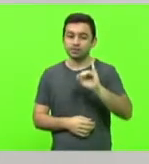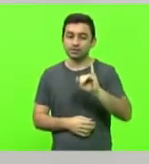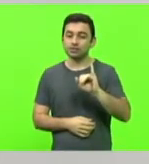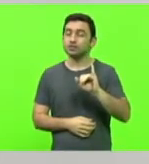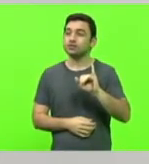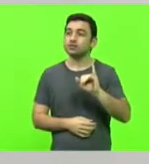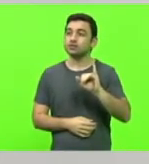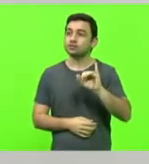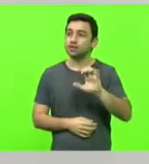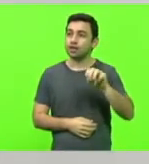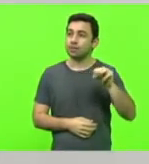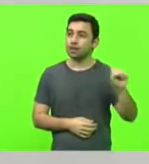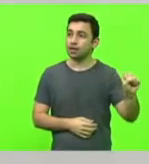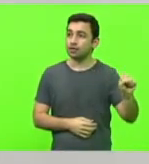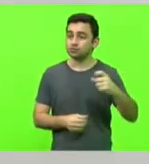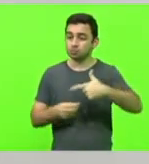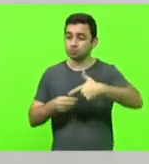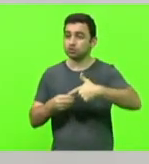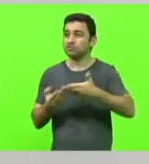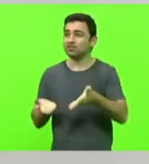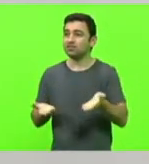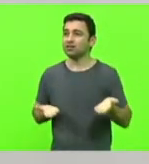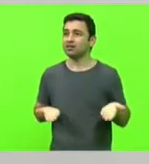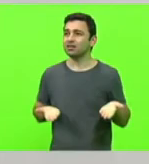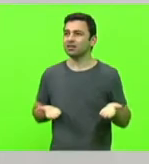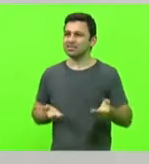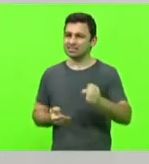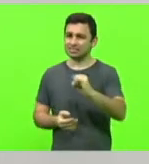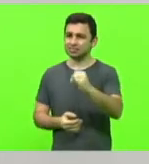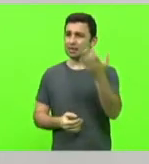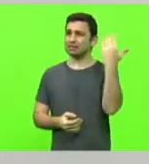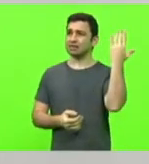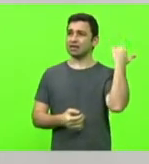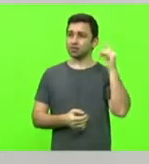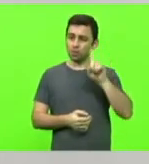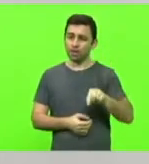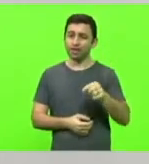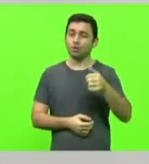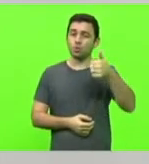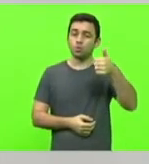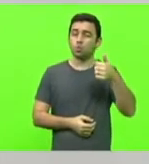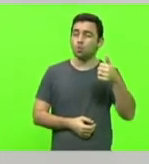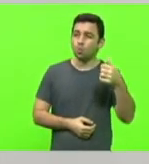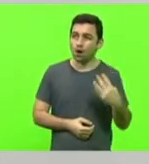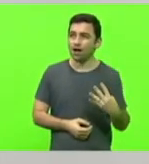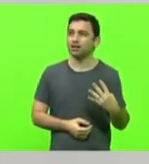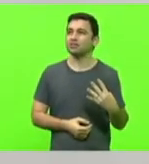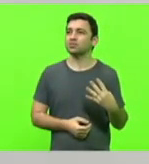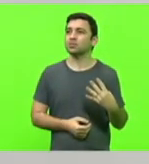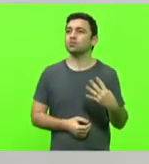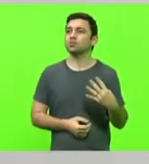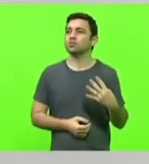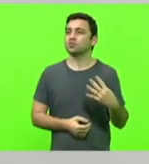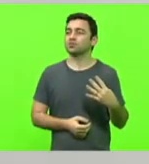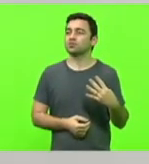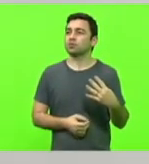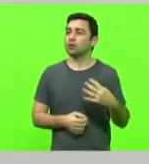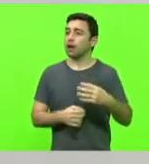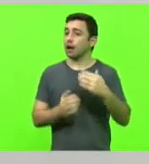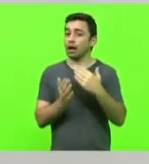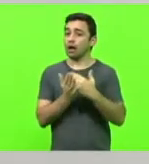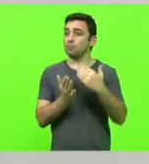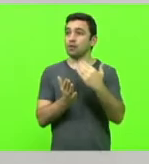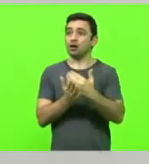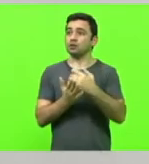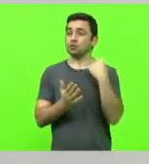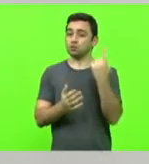combustível, que se fosse na época atual, nós teríamos um quarto dos infernos, que é mais do que um quinto que nós pagávamos, e aproximadamente